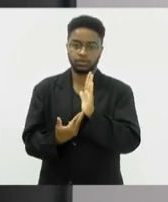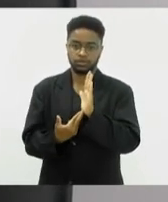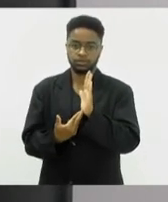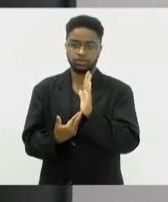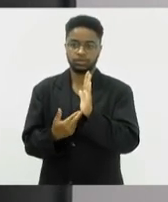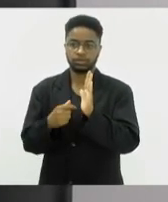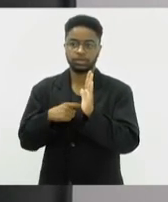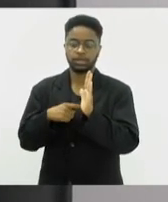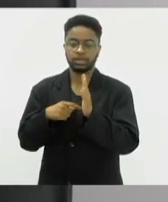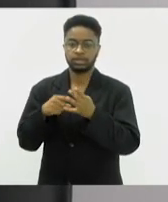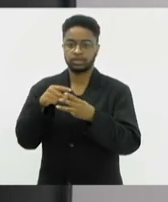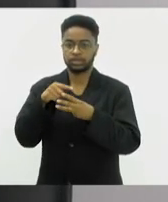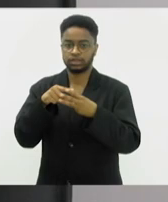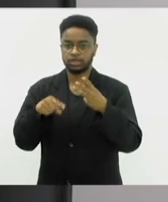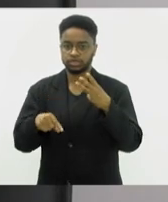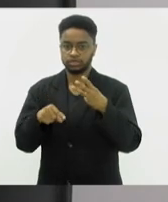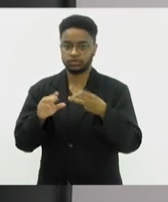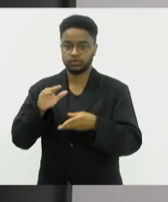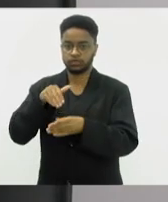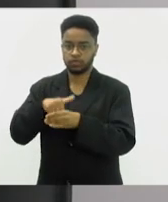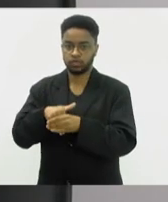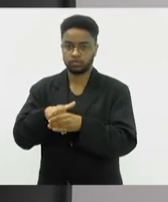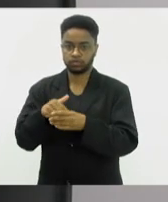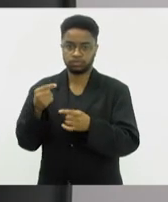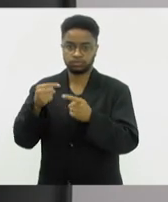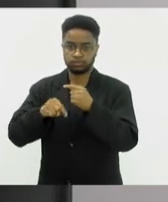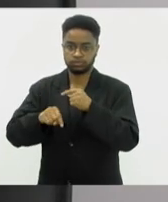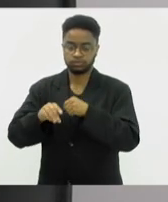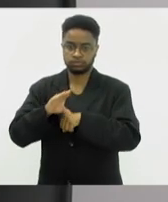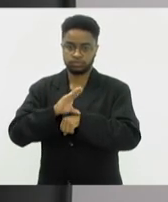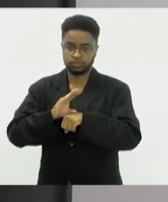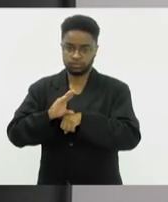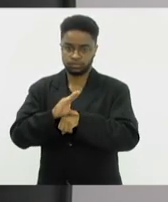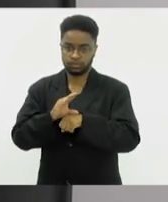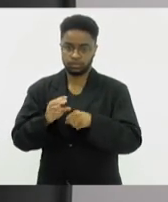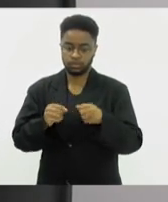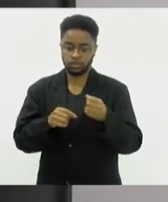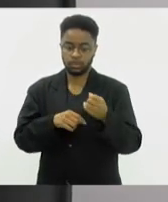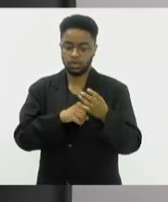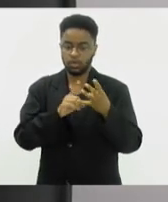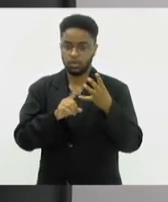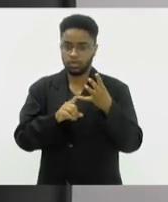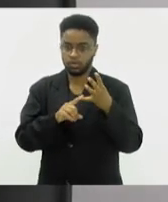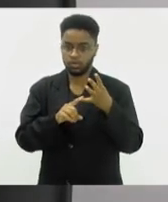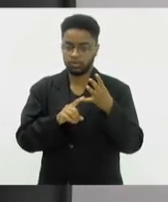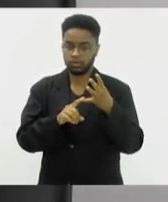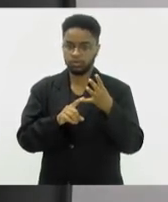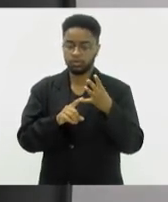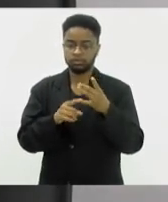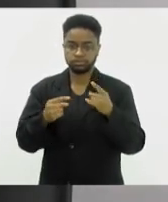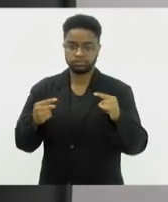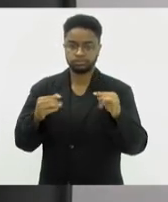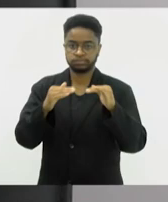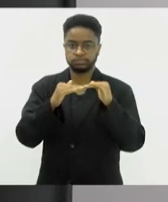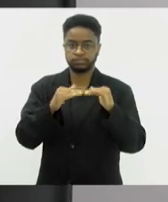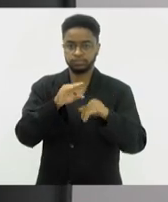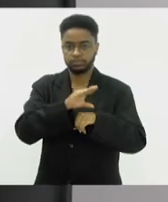São 3 votos pela inconstitucionalidade, 1 voto pela constitucionalidade com emenda,